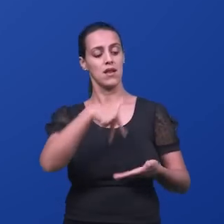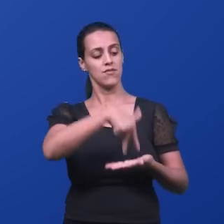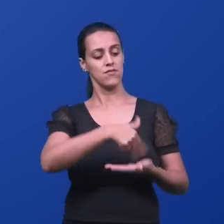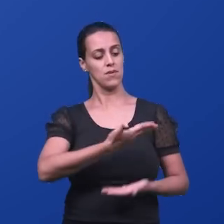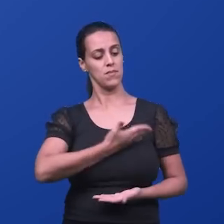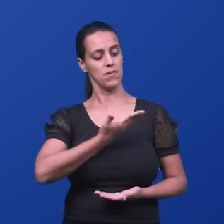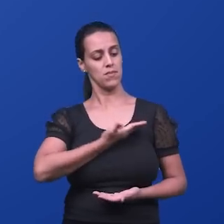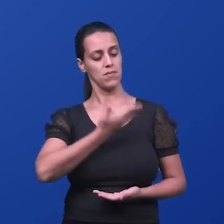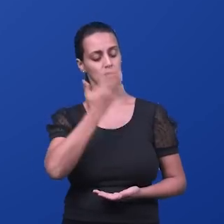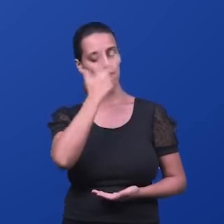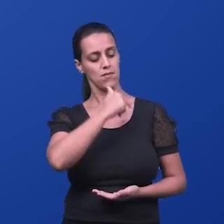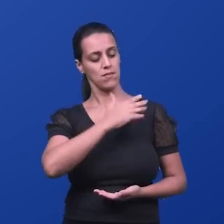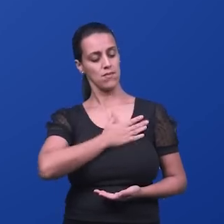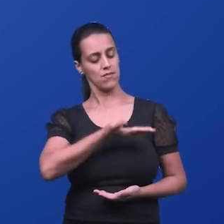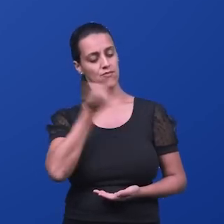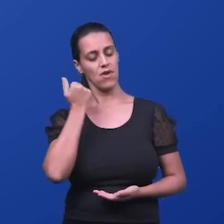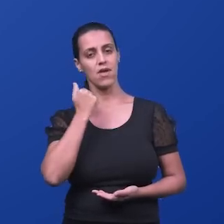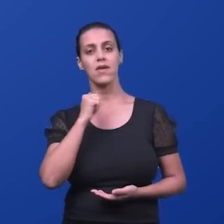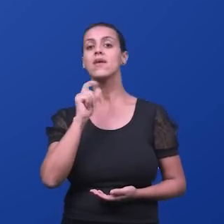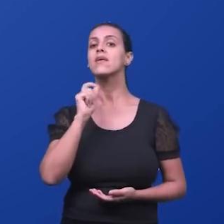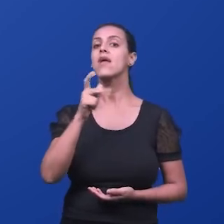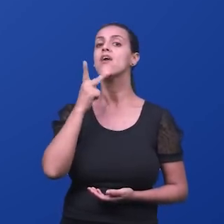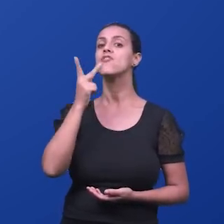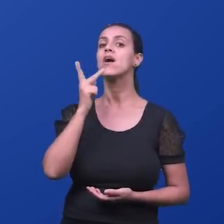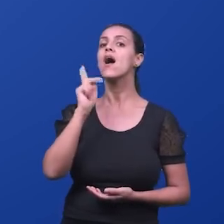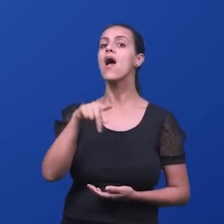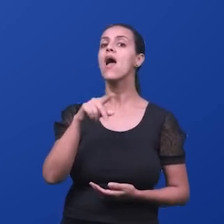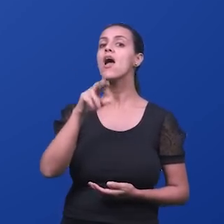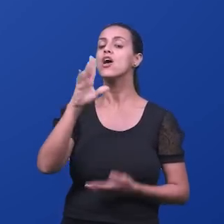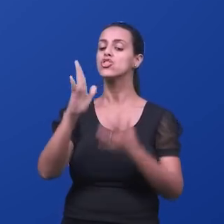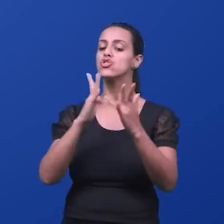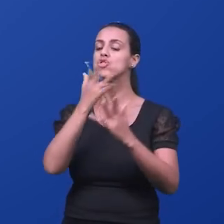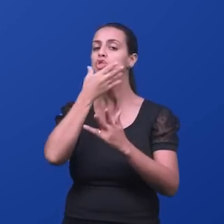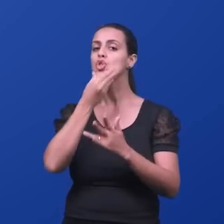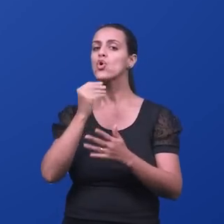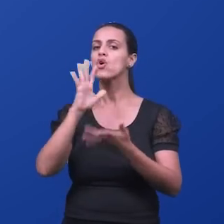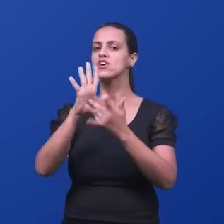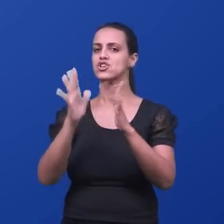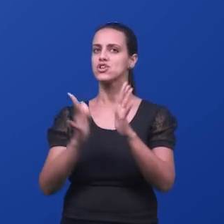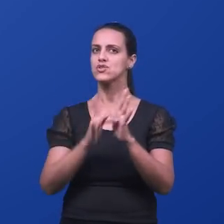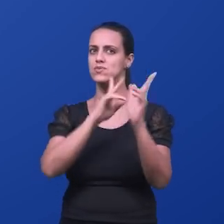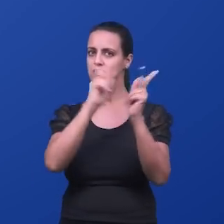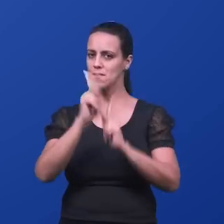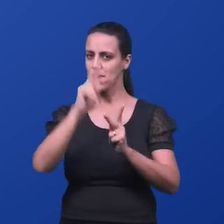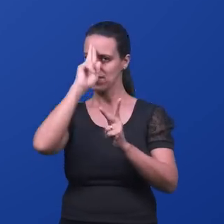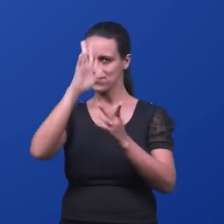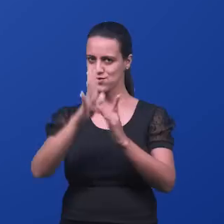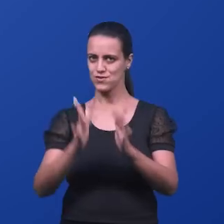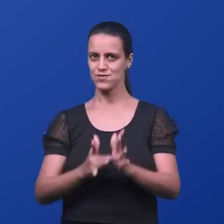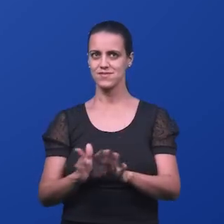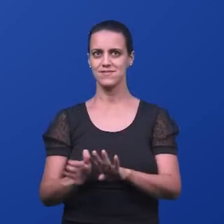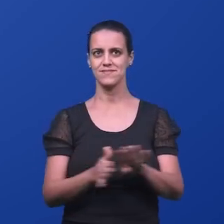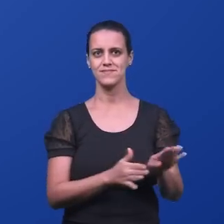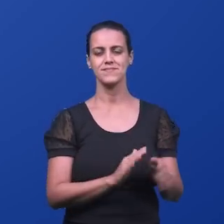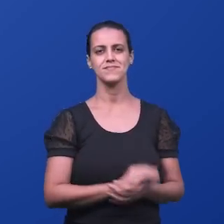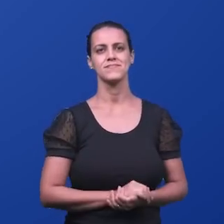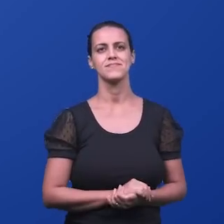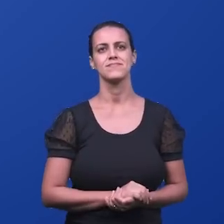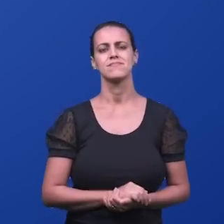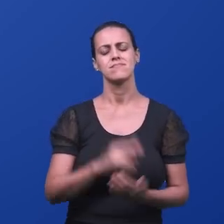minha, formosa minha, e vem. Quem está falando é o noivo Jesus, a paz do Senhor Jesus.